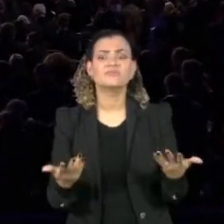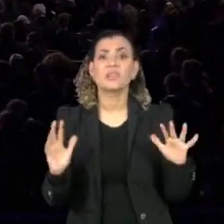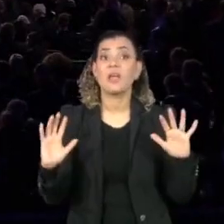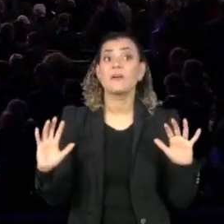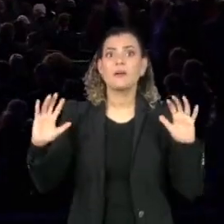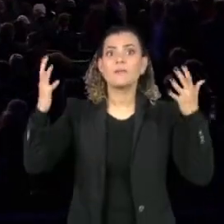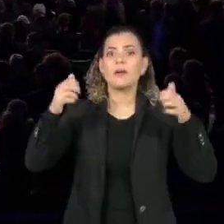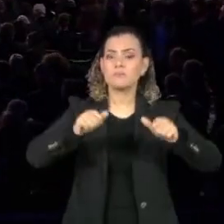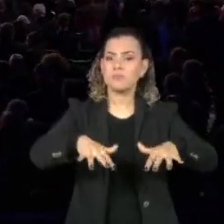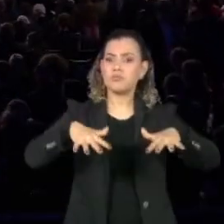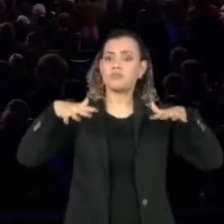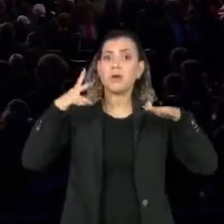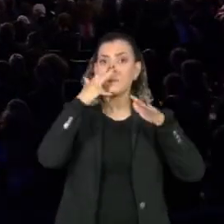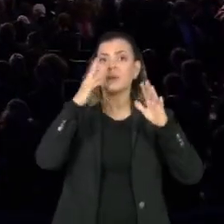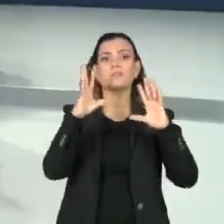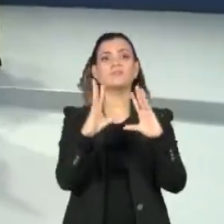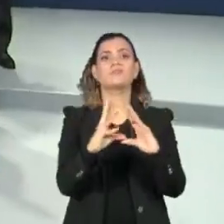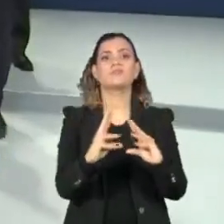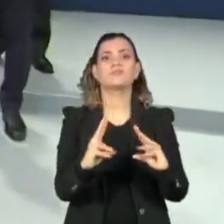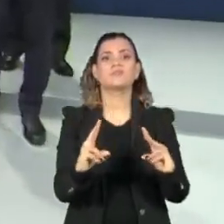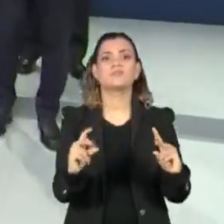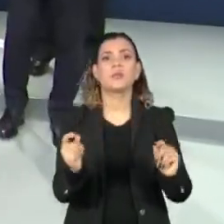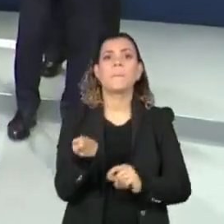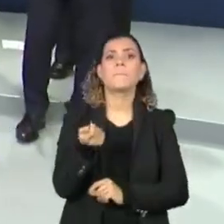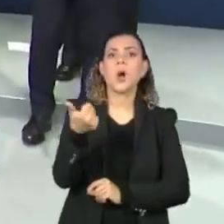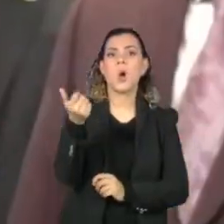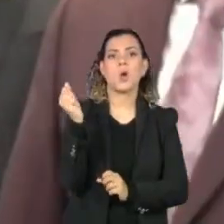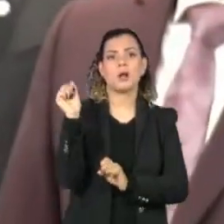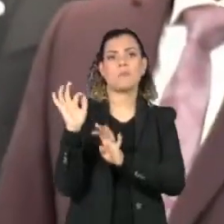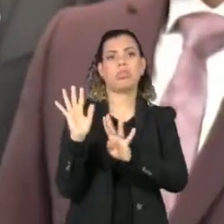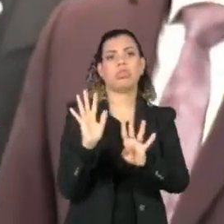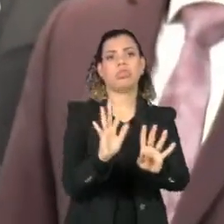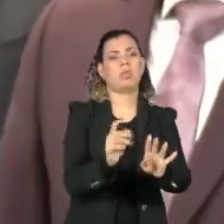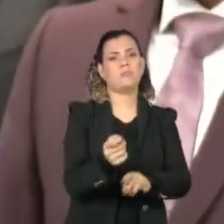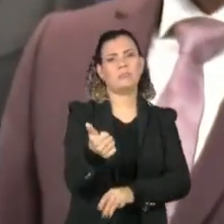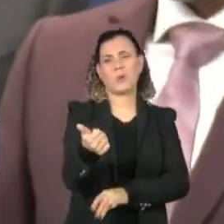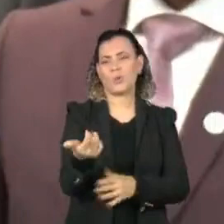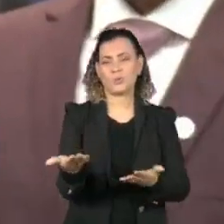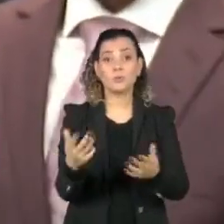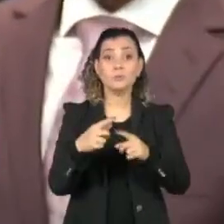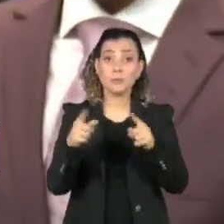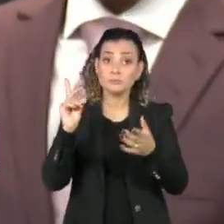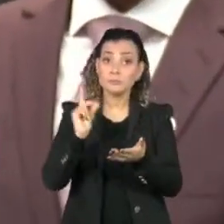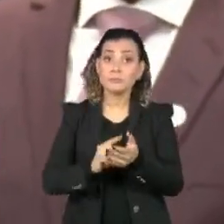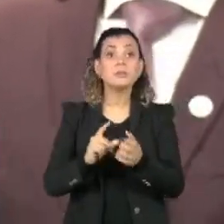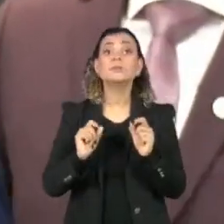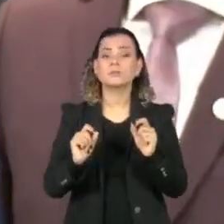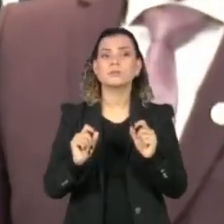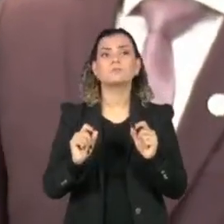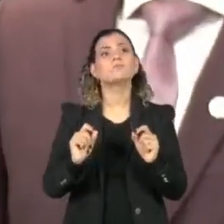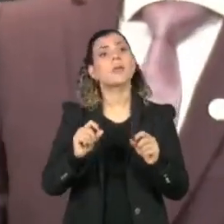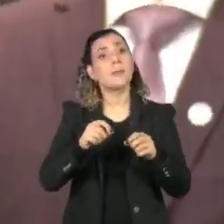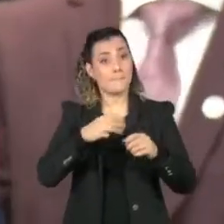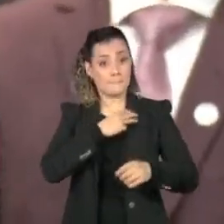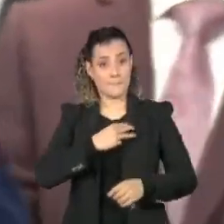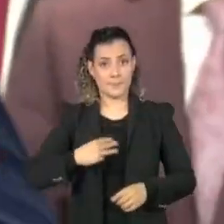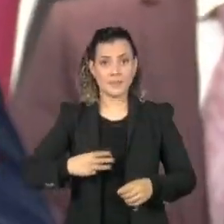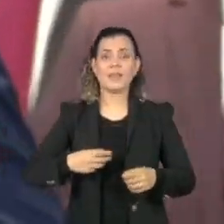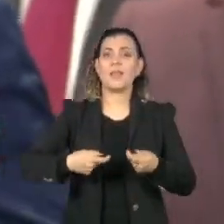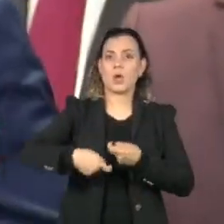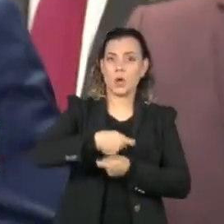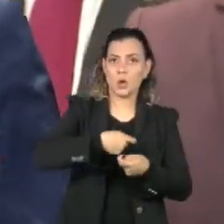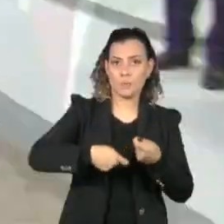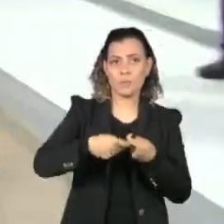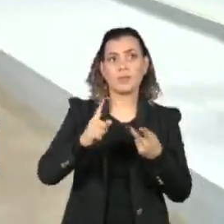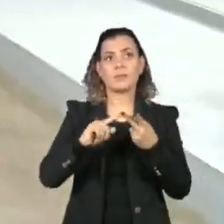evento que por muitos já era dado como morto para se ter uma ideia do enfraquecimento de davos Os ministros da